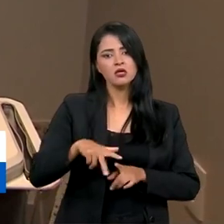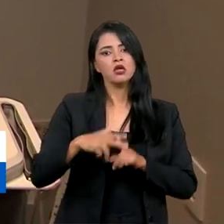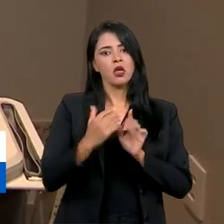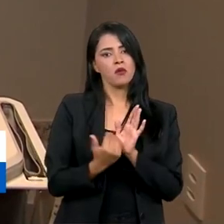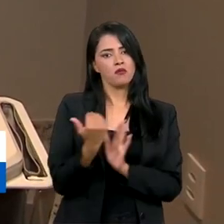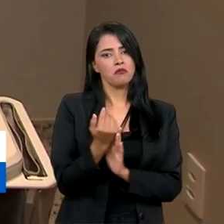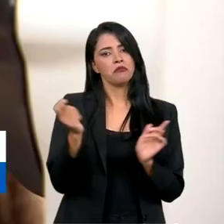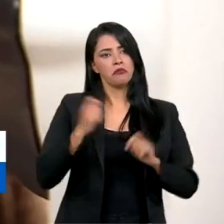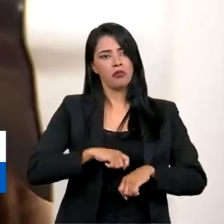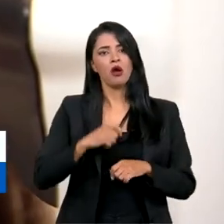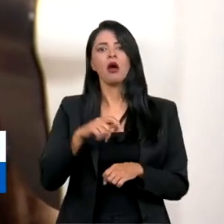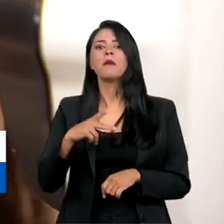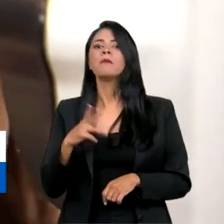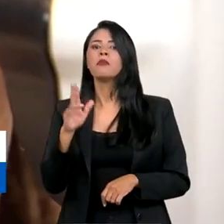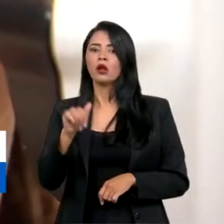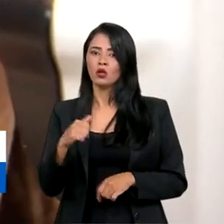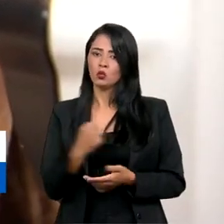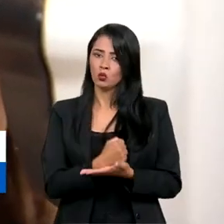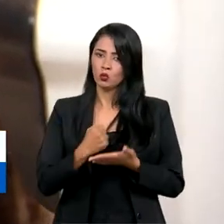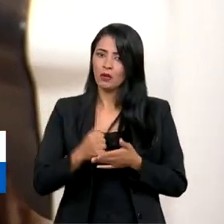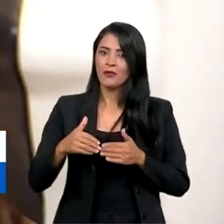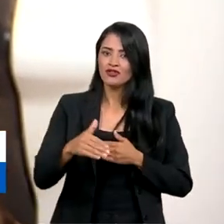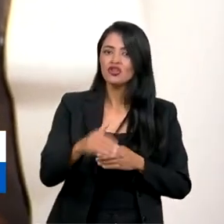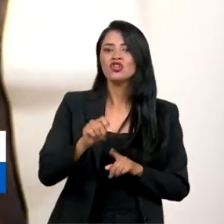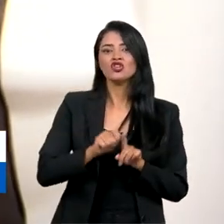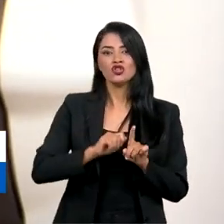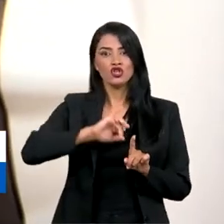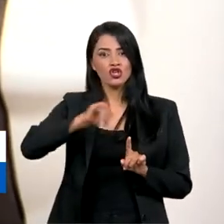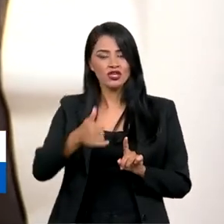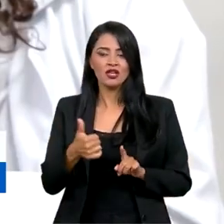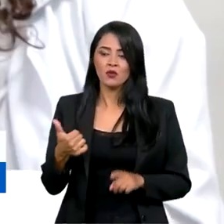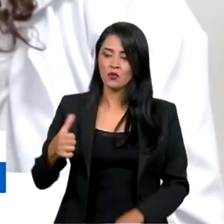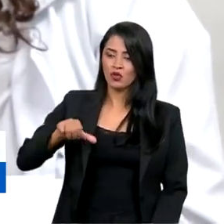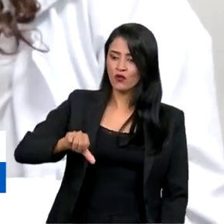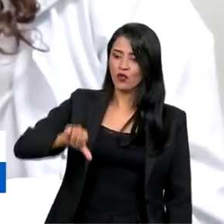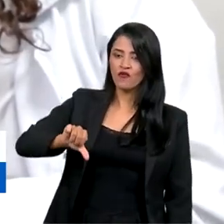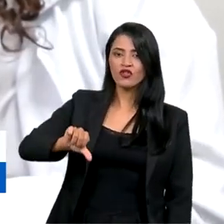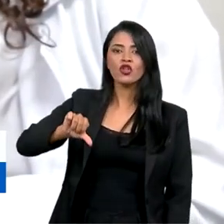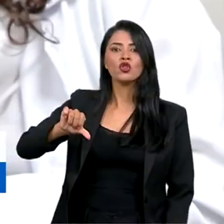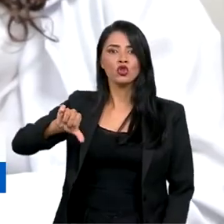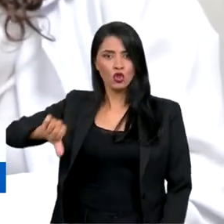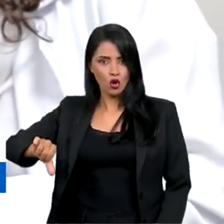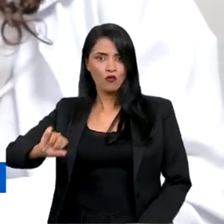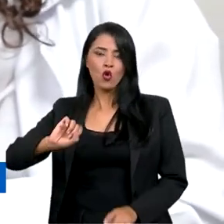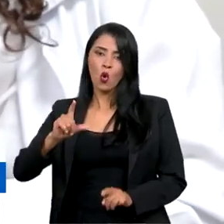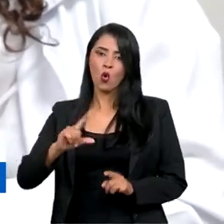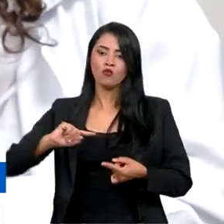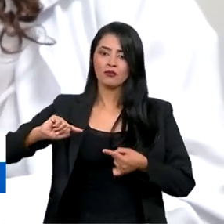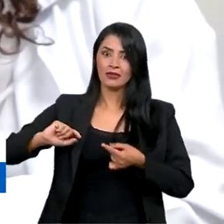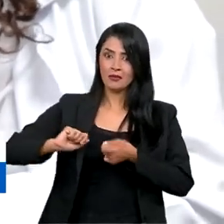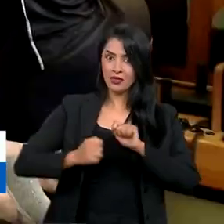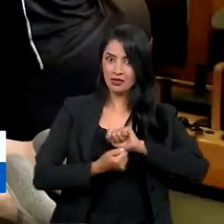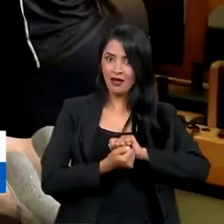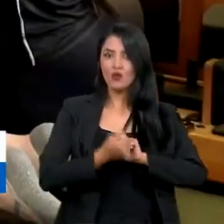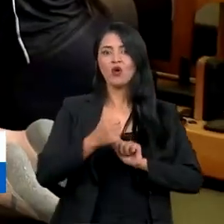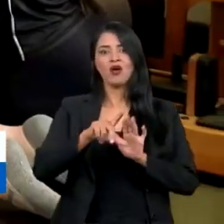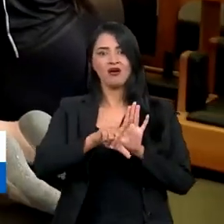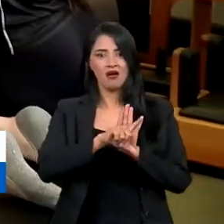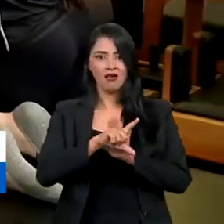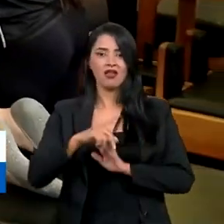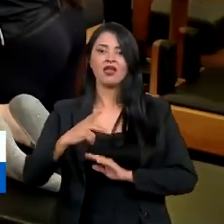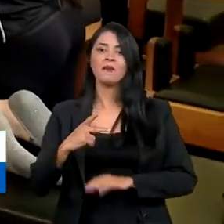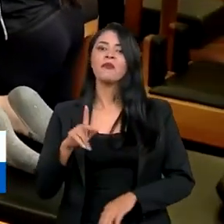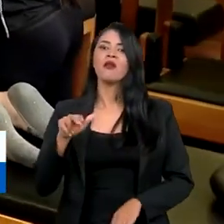para os planos contratados a partir de Janeiro de 1999 ou adaptados à lei dos planos de saúde o